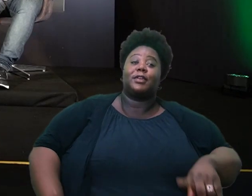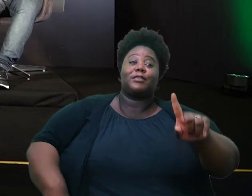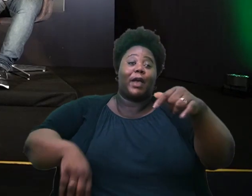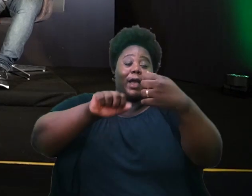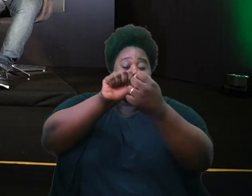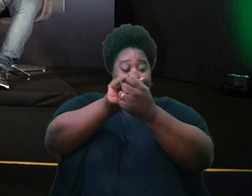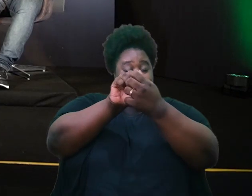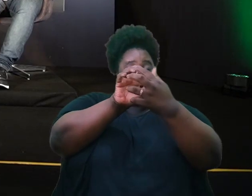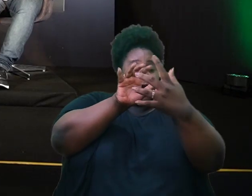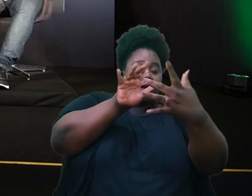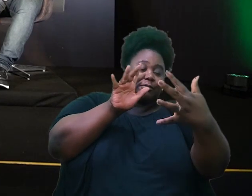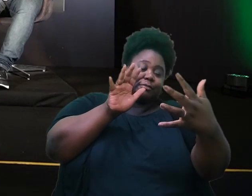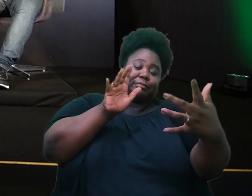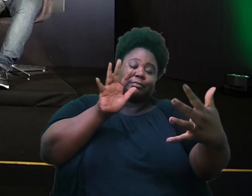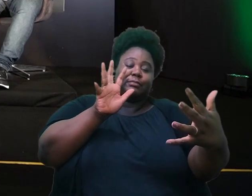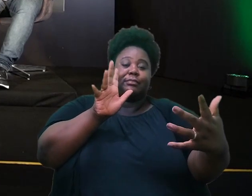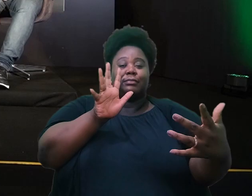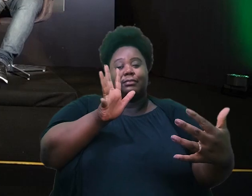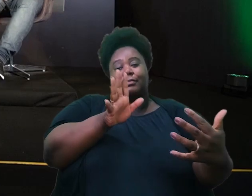Lumiar.